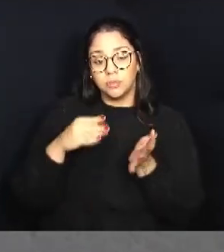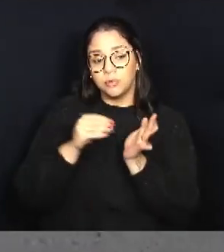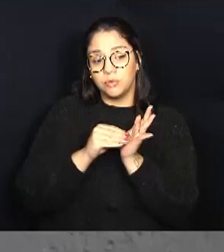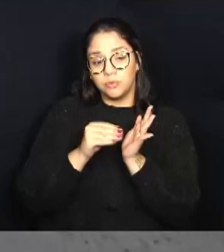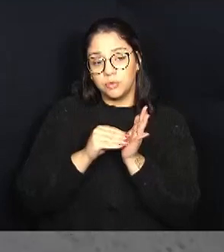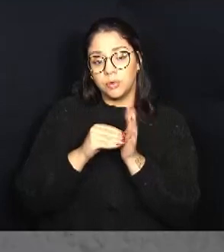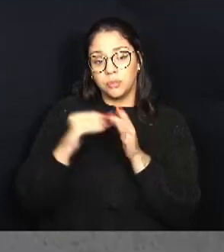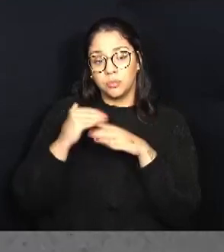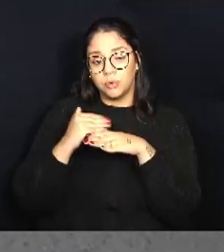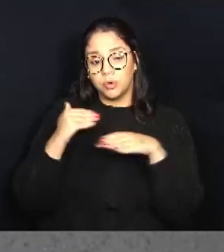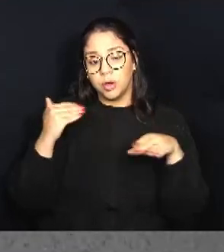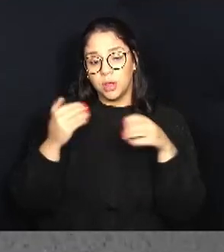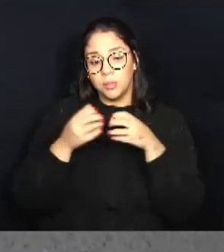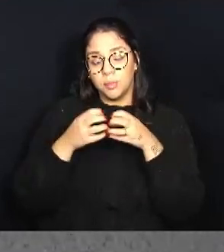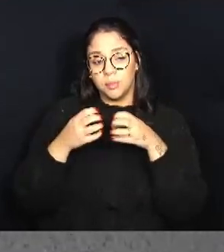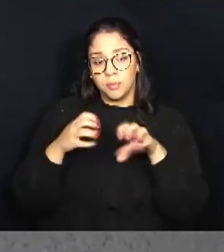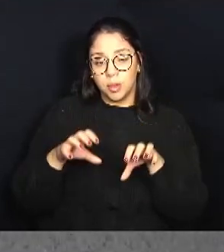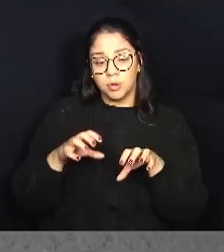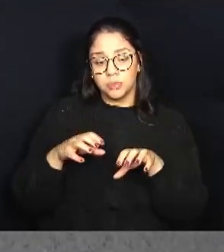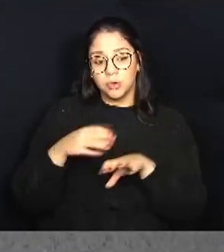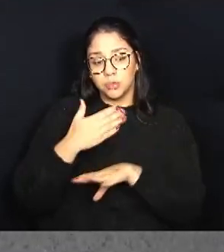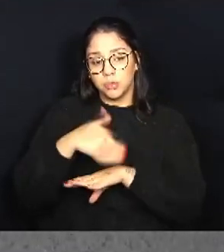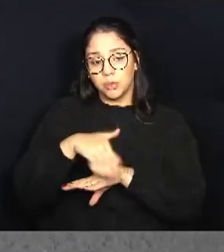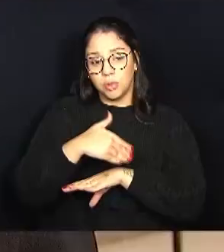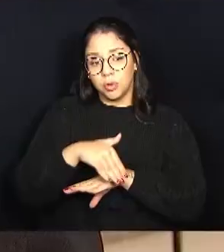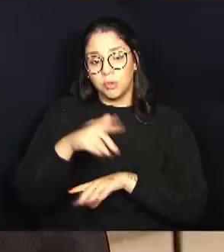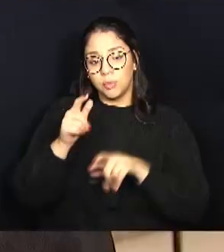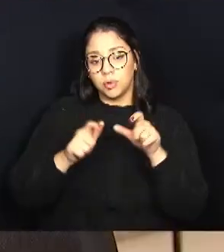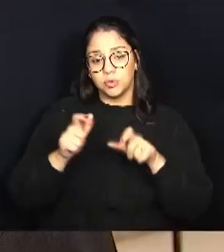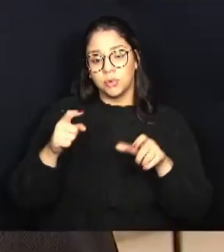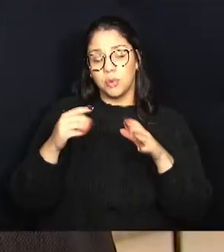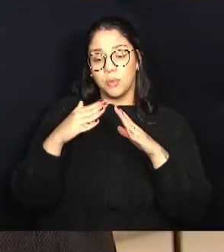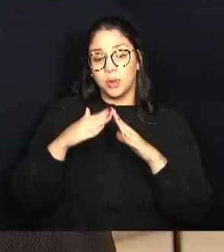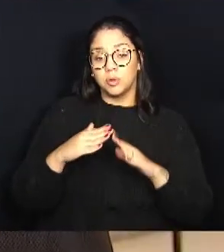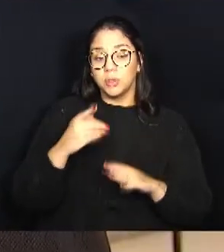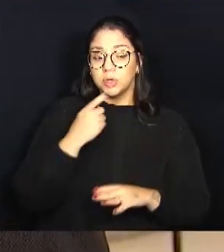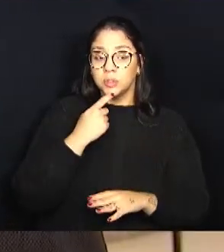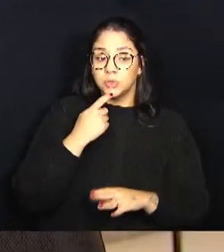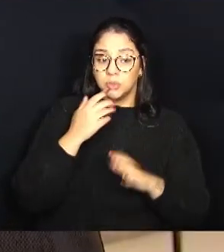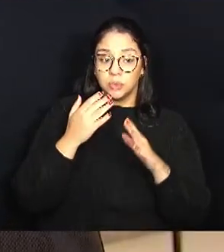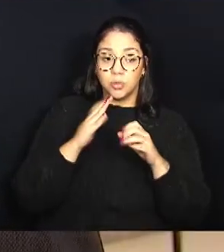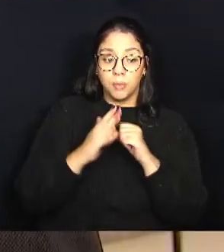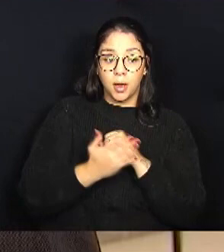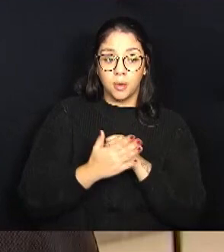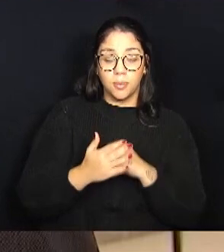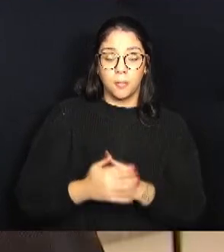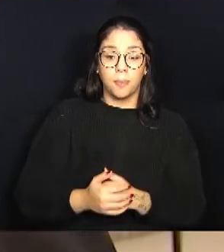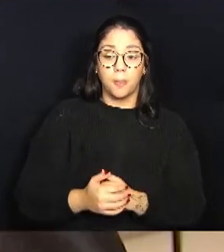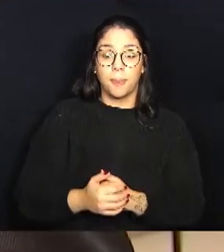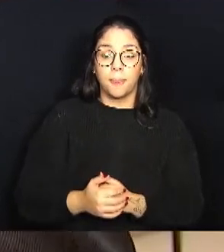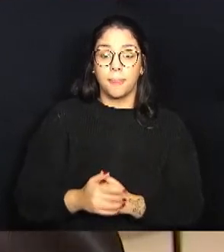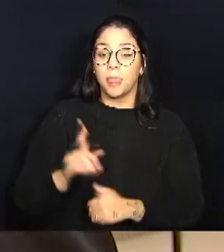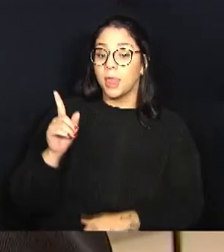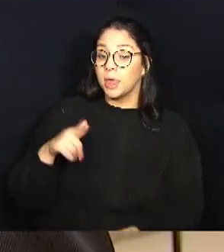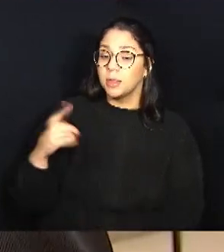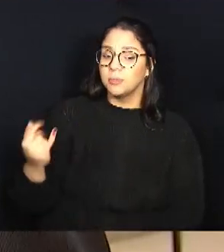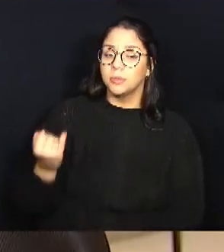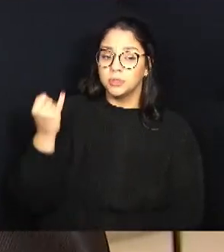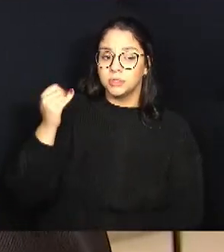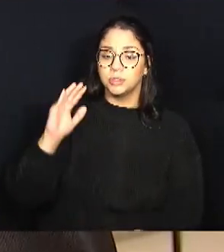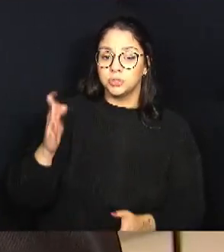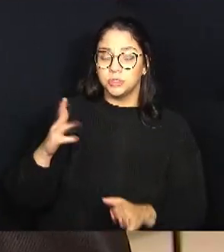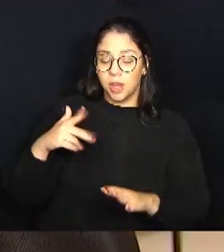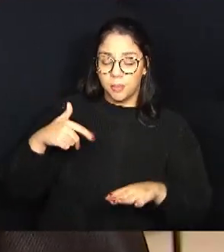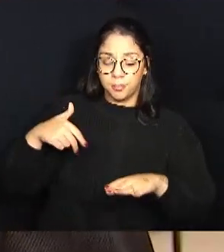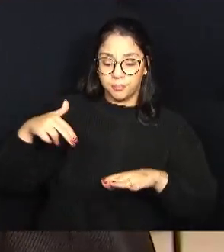vem prejudicando a mobilidade urbana dos moradores do bairro. Importante para aquela região, essa travessia, ela já é existente,